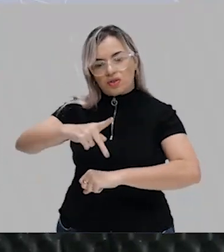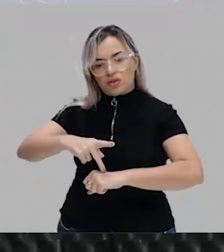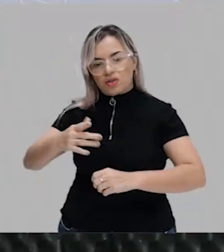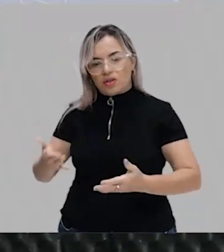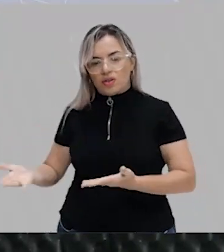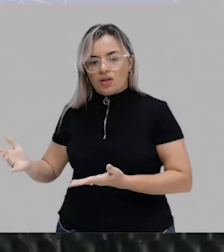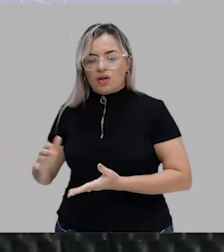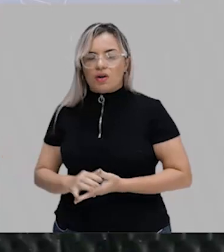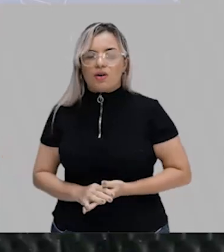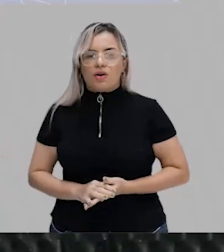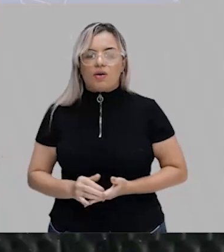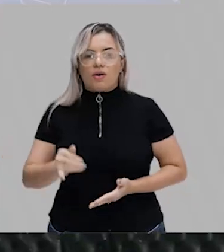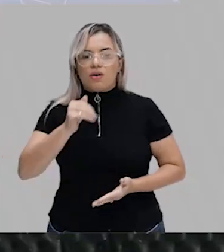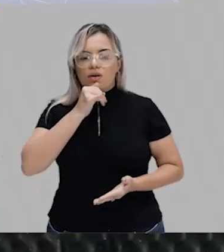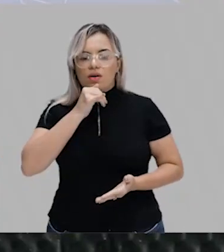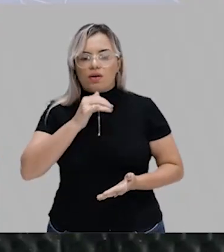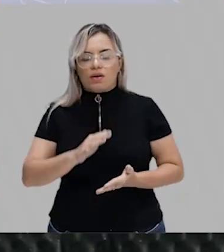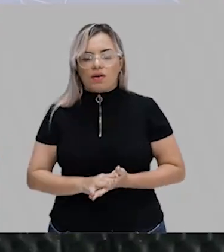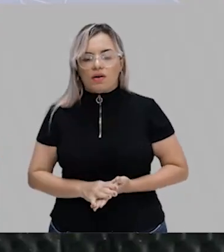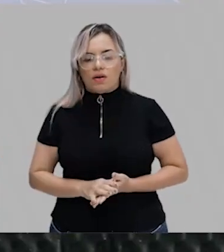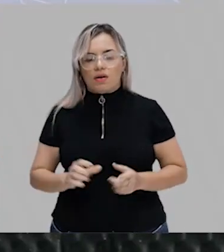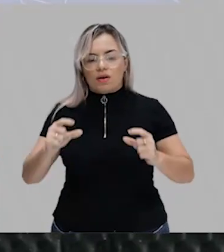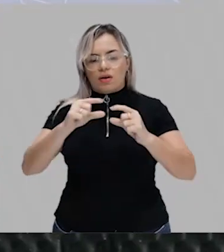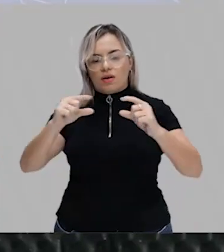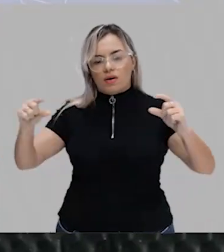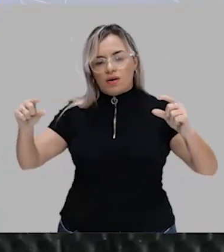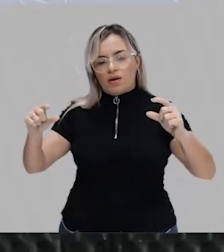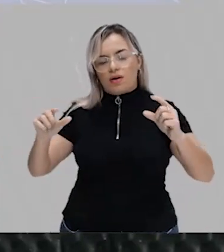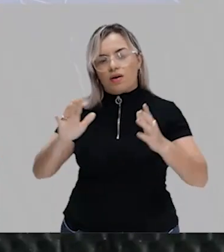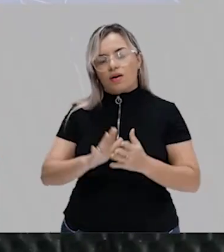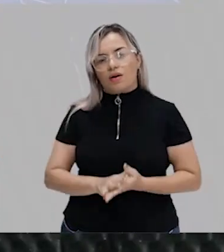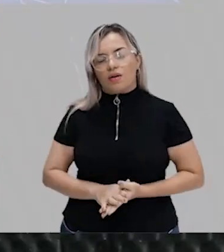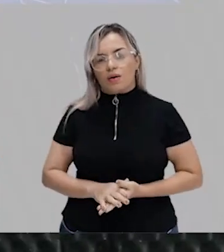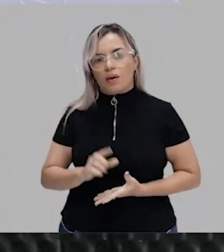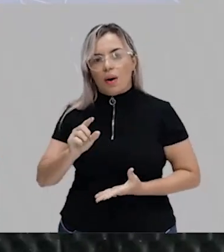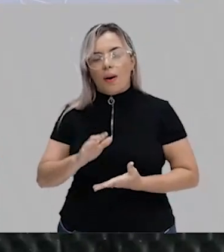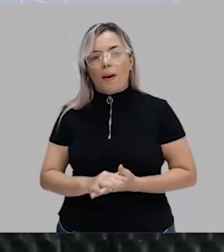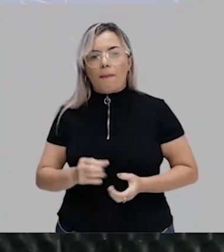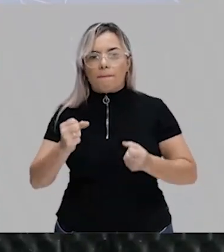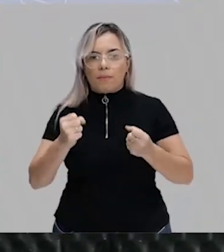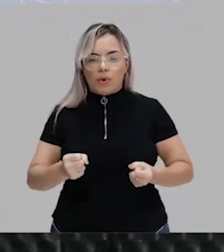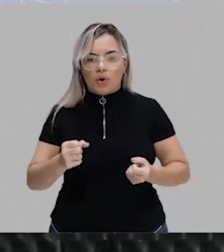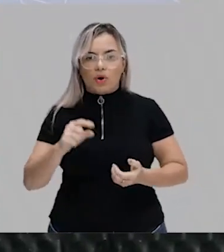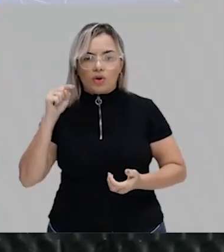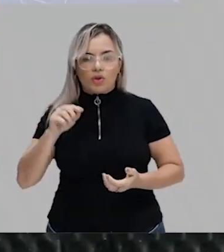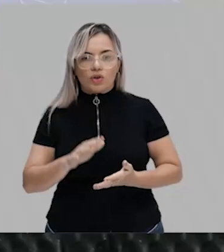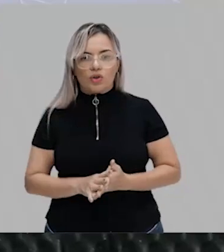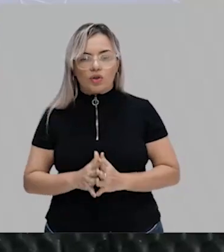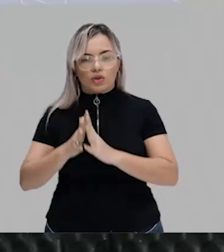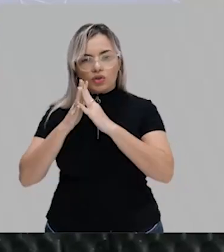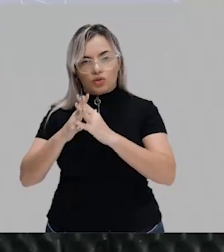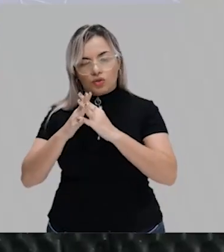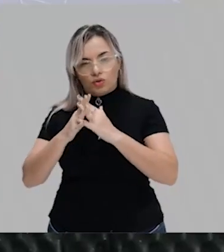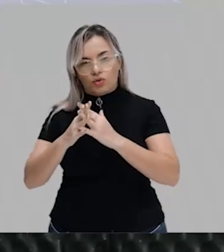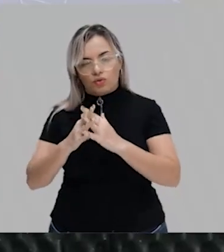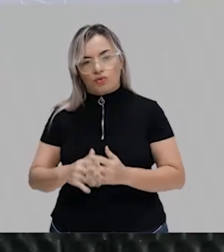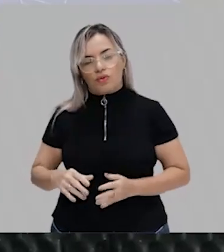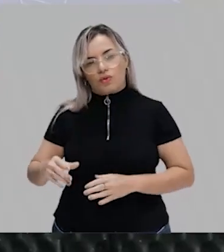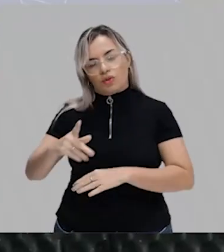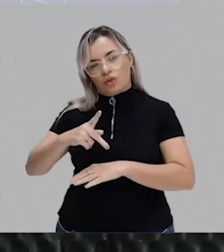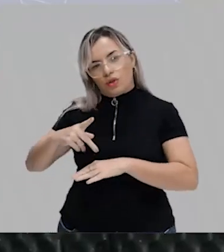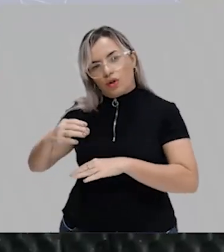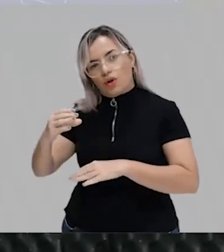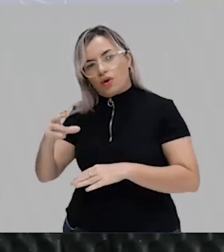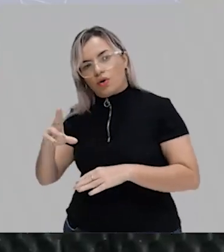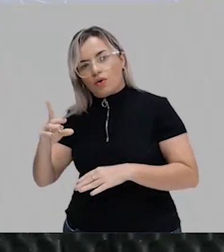Puxa muito, em Cuba você não pode falar desse jeito, é meio complicado, tá? Então, ele leva para uma outra conotação. Tchau, amigos,